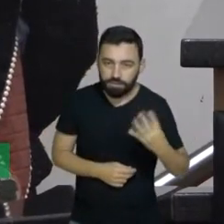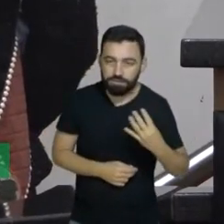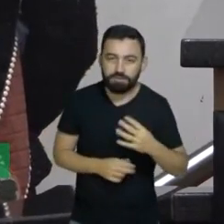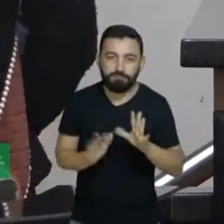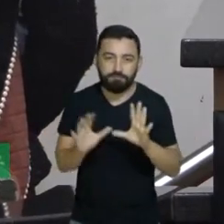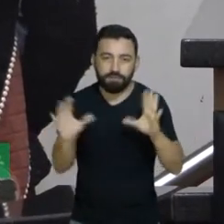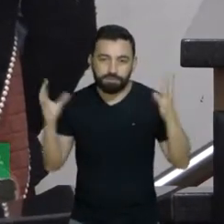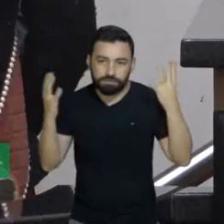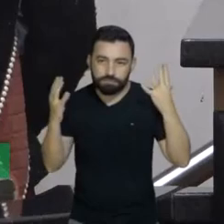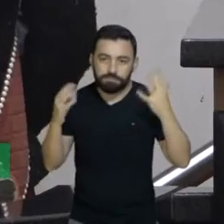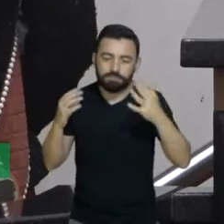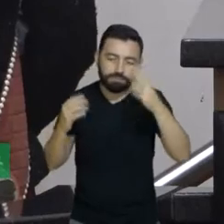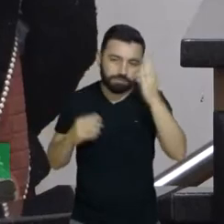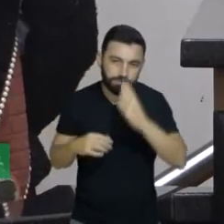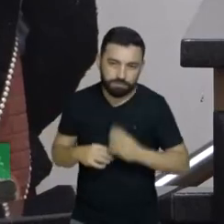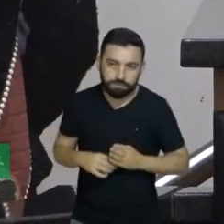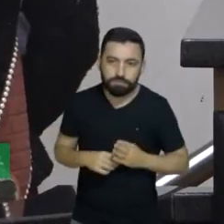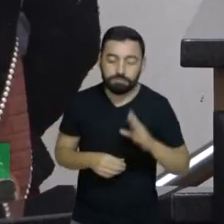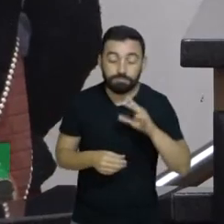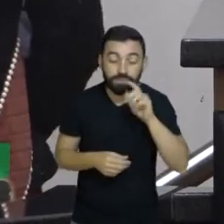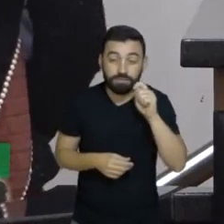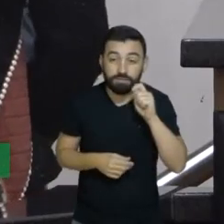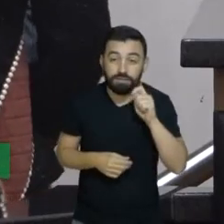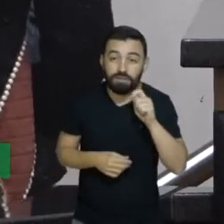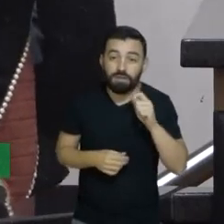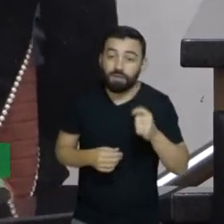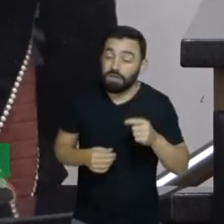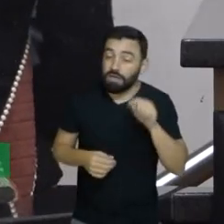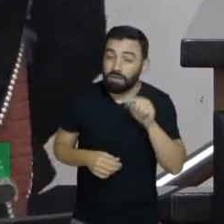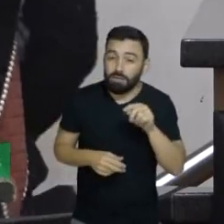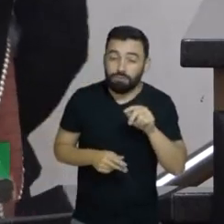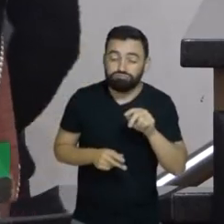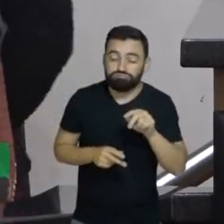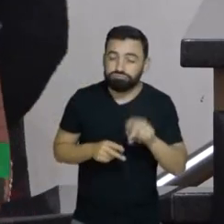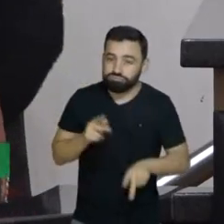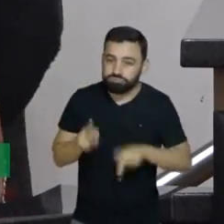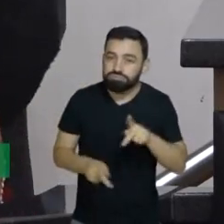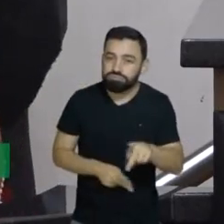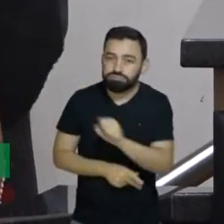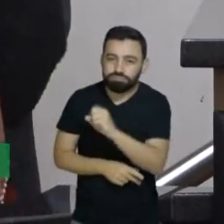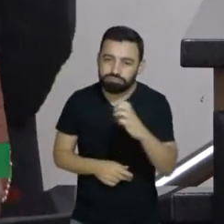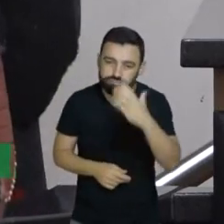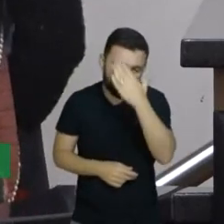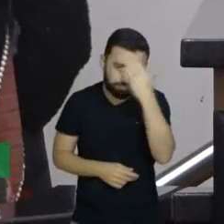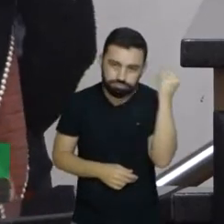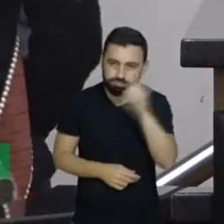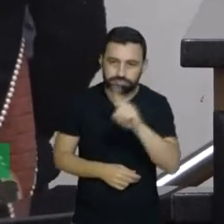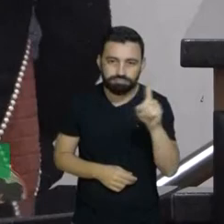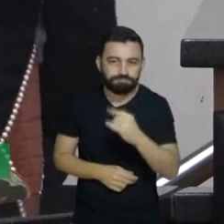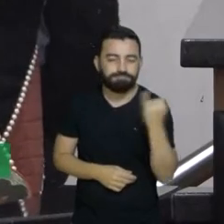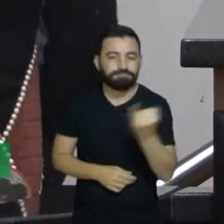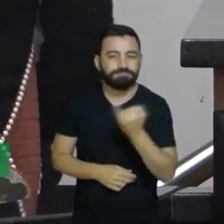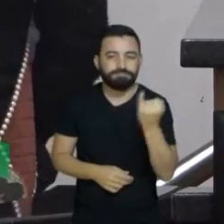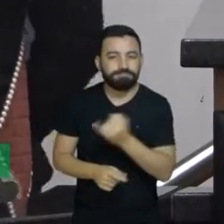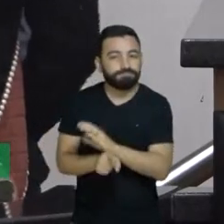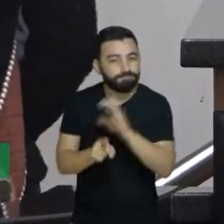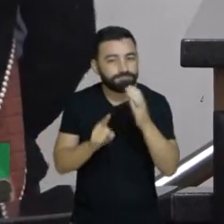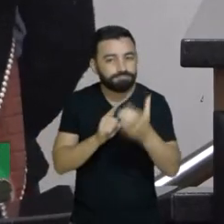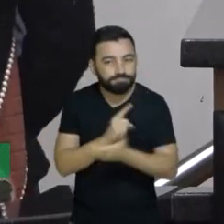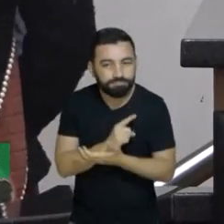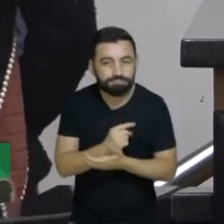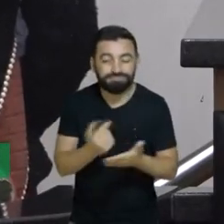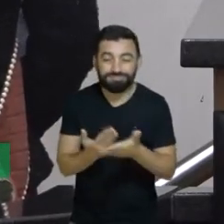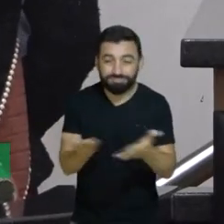Pinhão. Nesta 34ª edição, o povo de Santa Catarina não esquece a importância que as comunidades do Rio Grande do